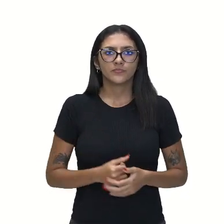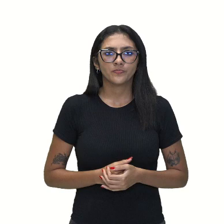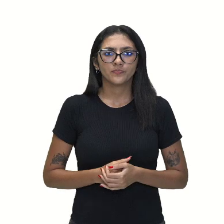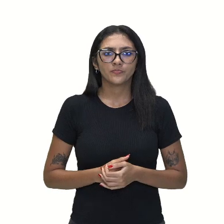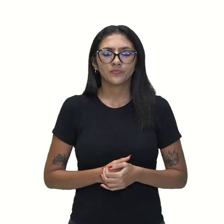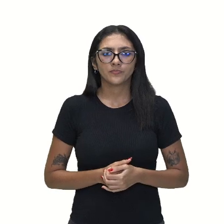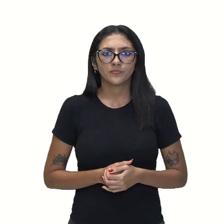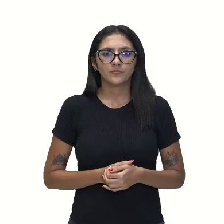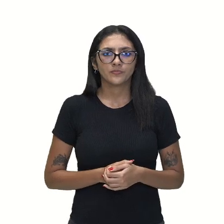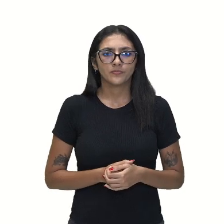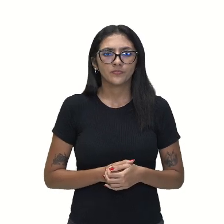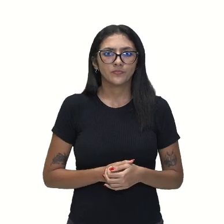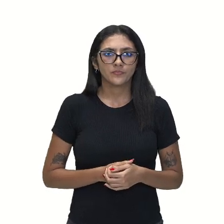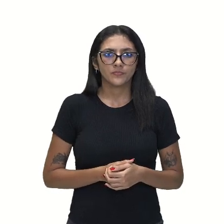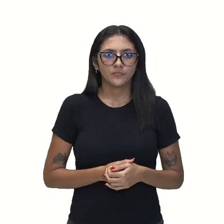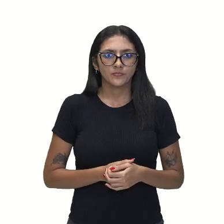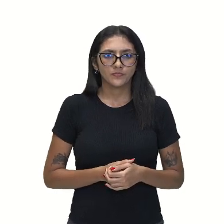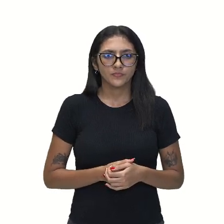bem.